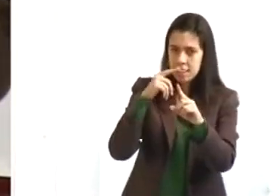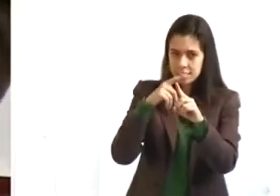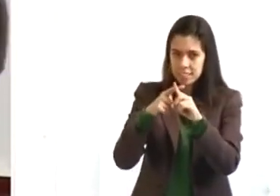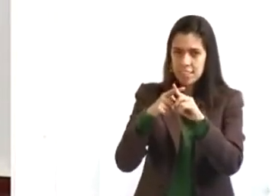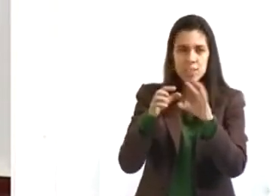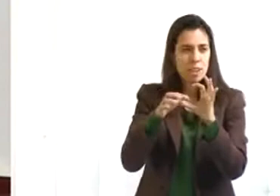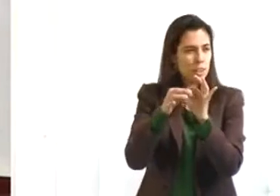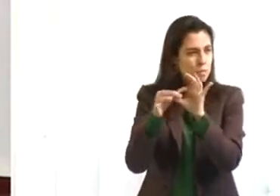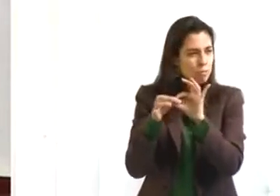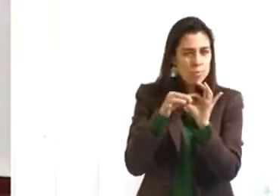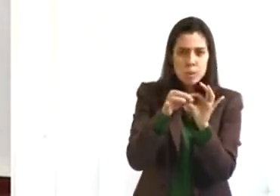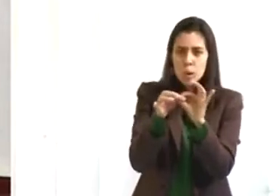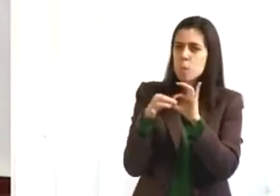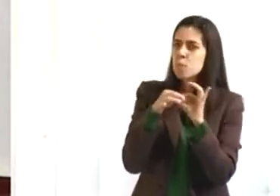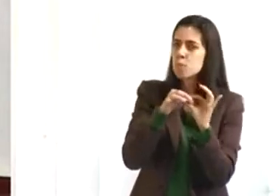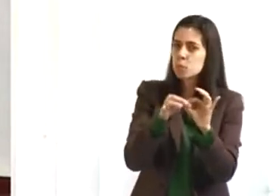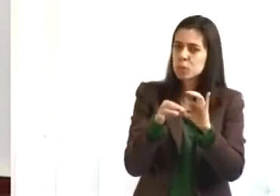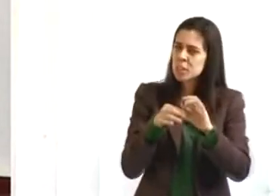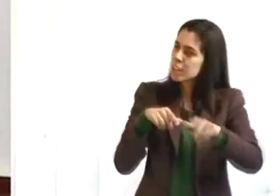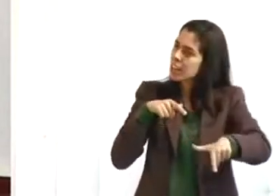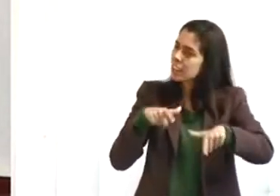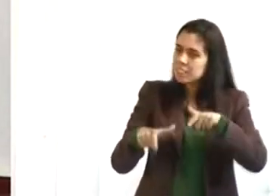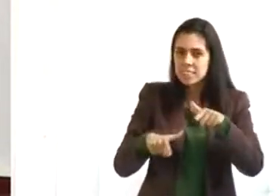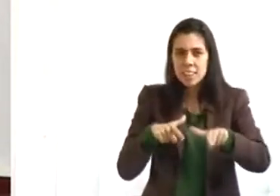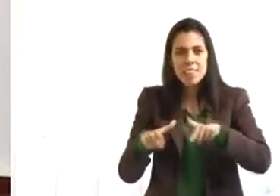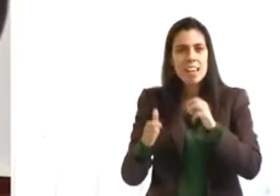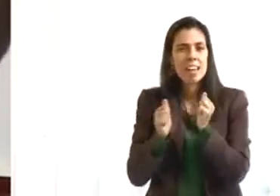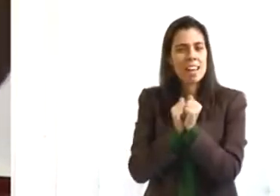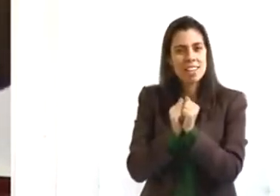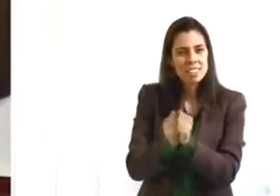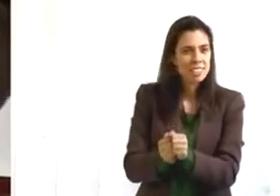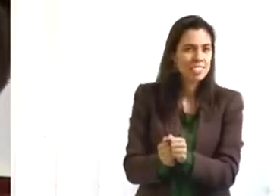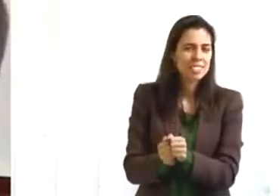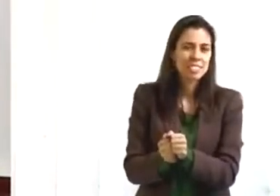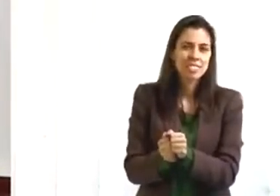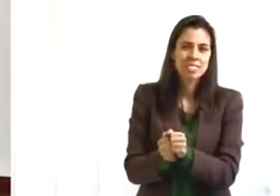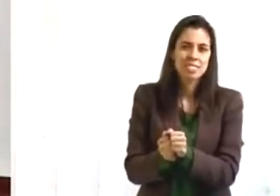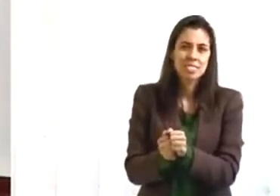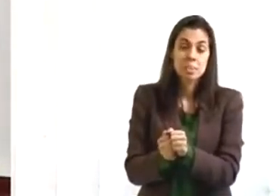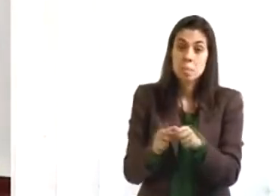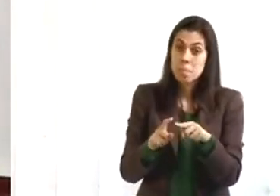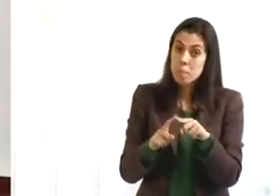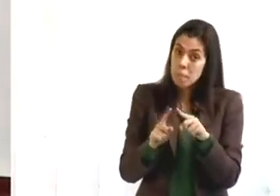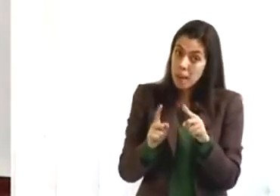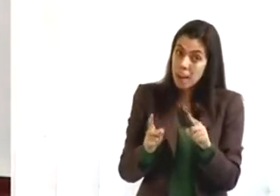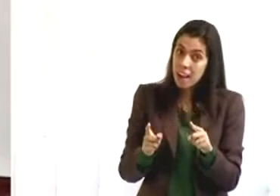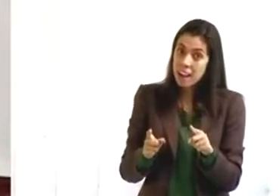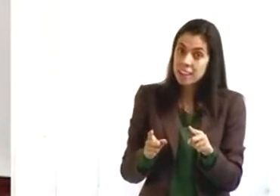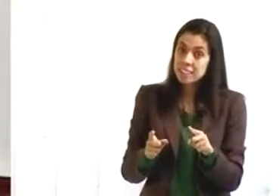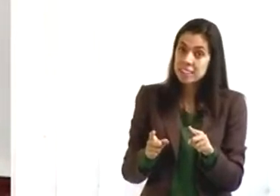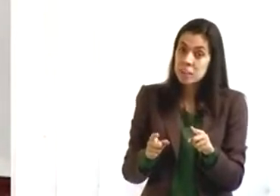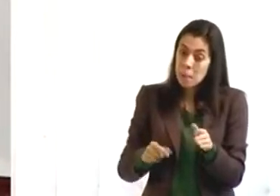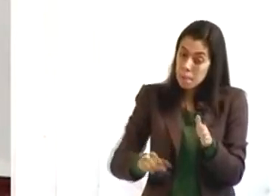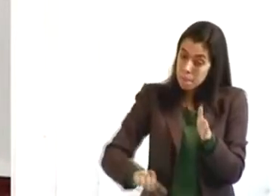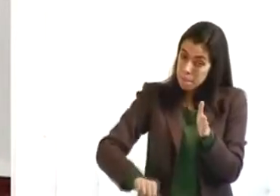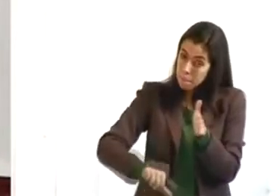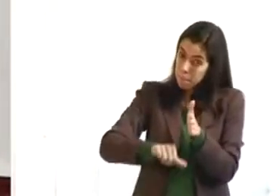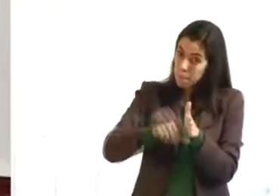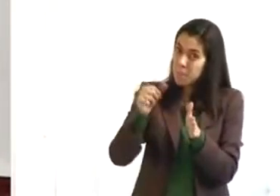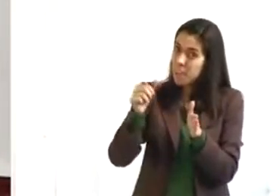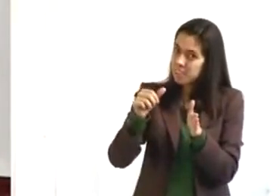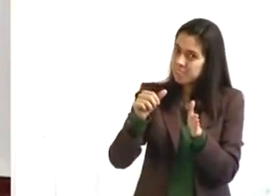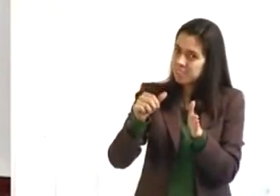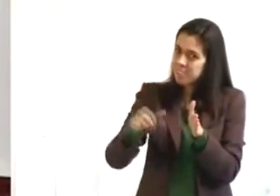com os irmãos, realizarmos vários trabalhos, mas não se iluda, meu irmão, minha irmã, você antes de tudo foi chamado